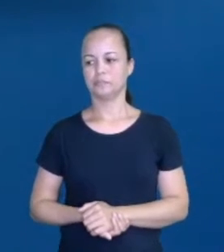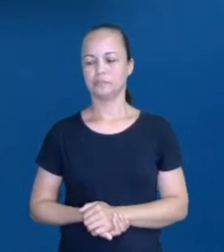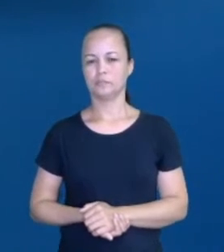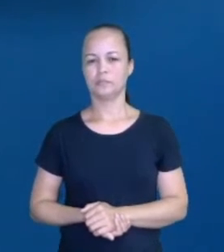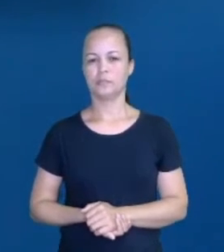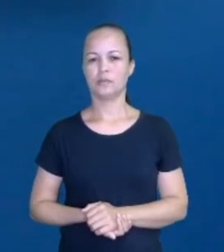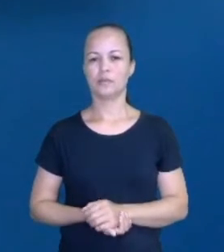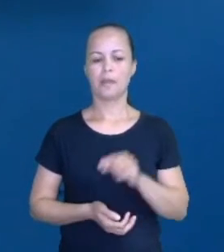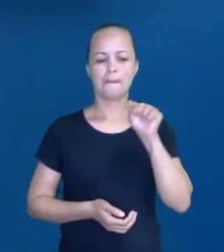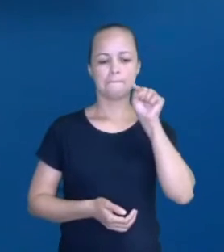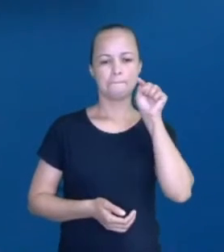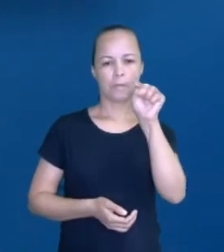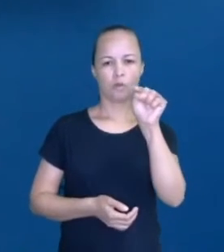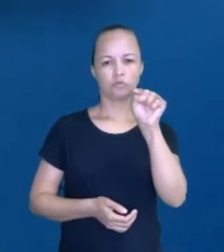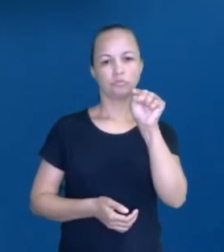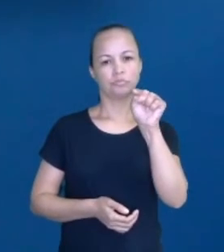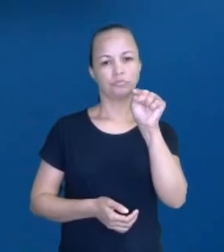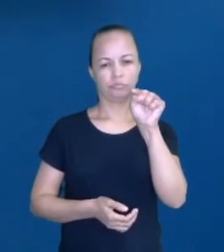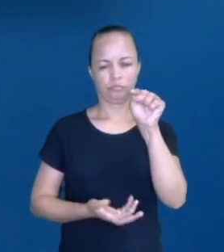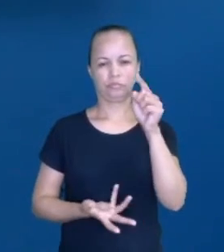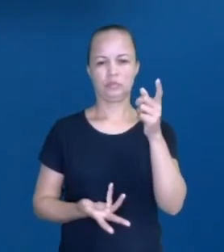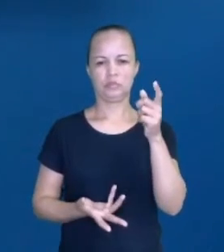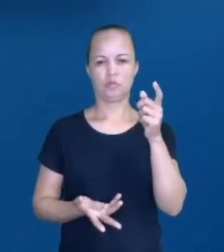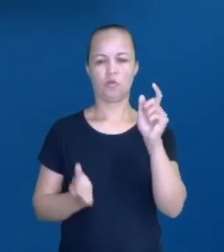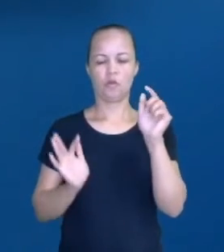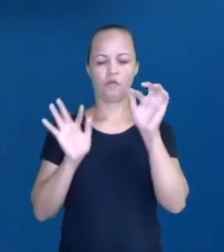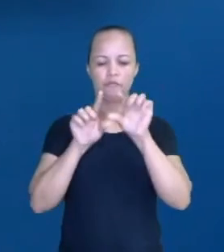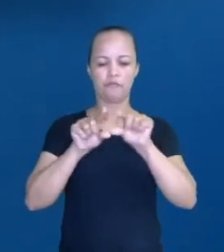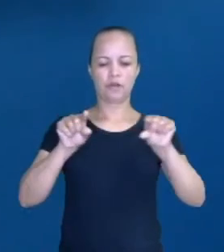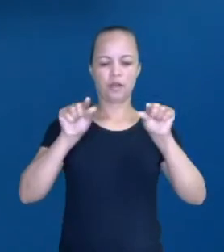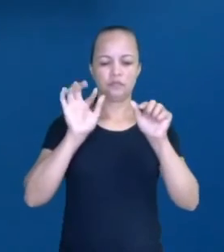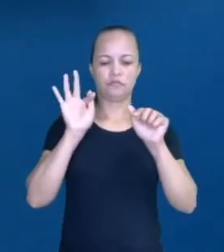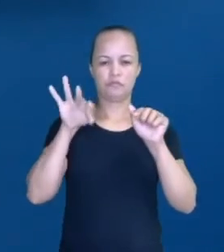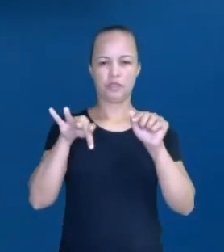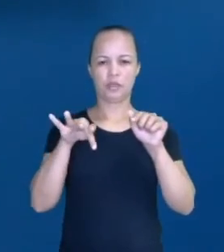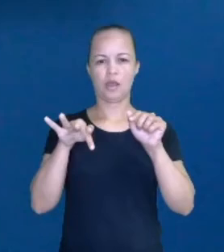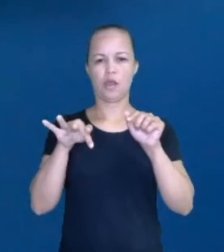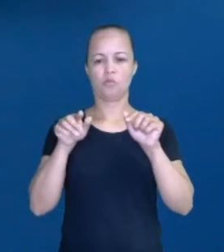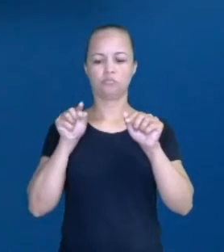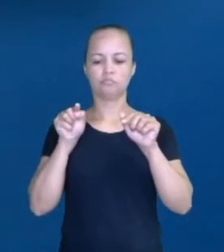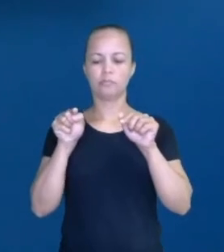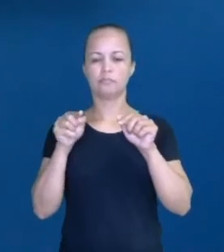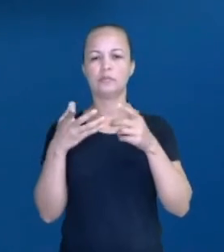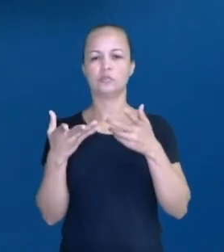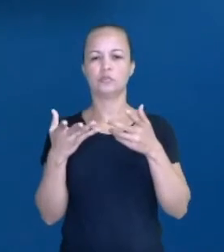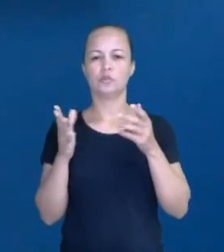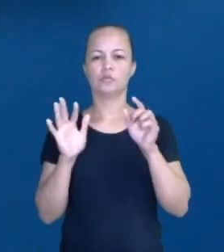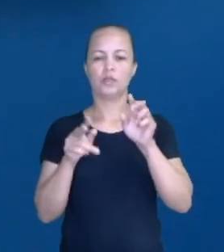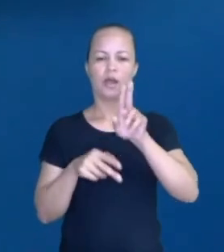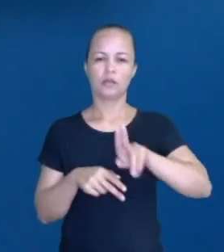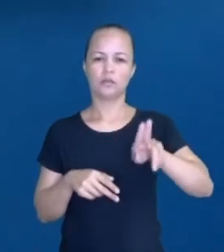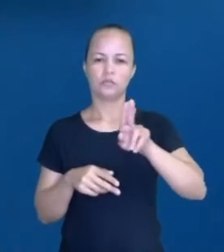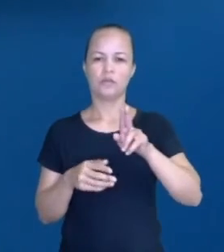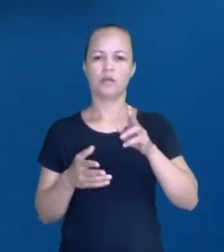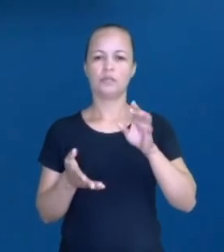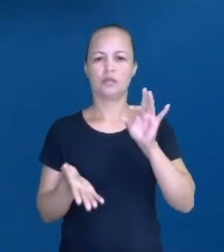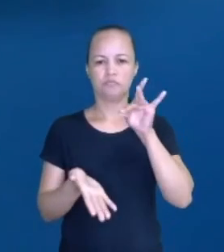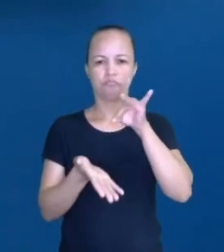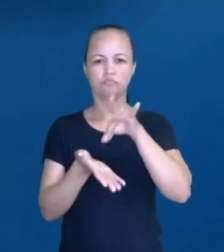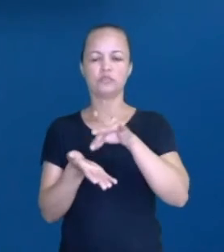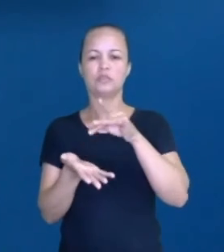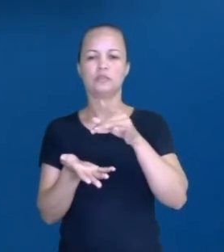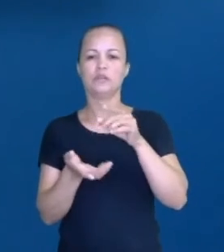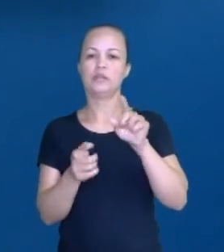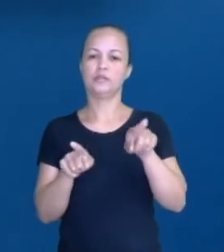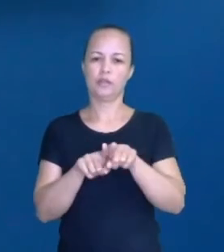Ponto final. Colocado ao final da frase, indicando o final dela. É usado em frases afirmativas